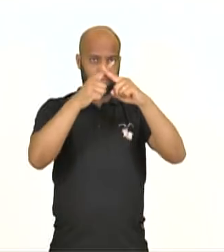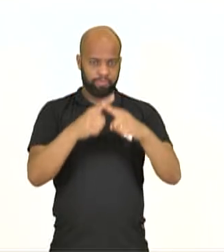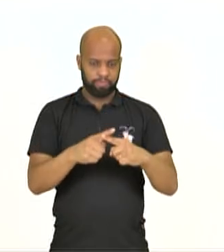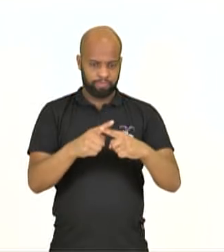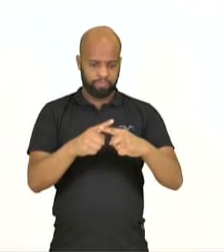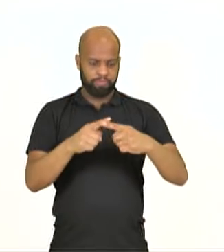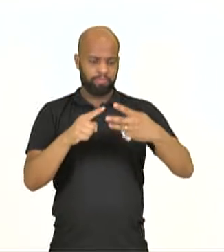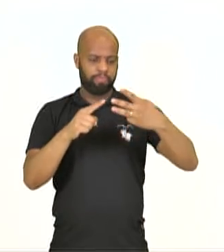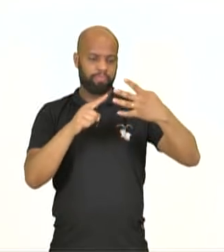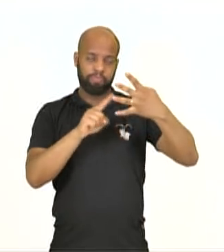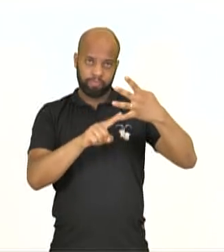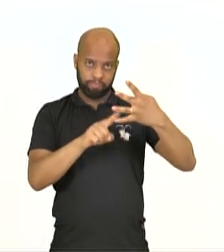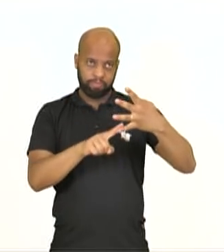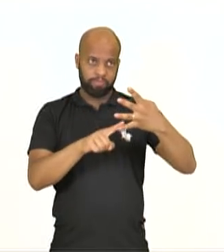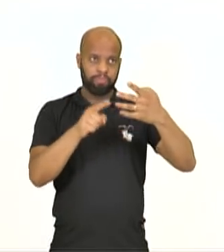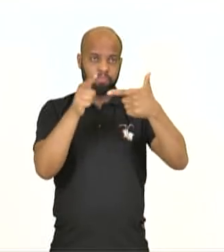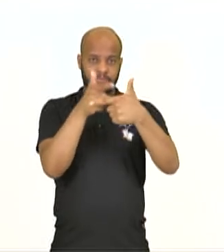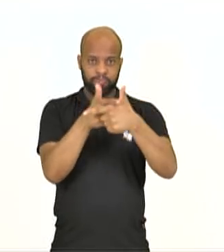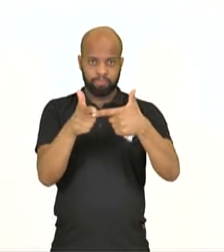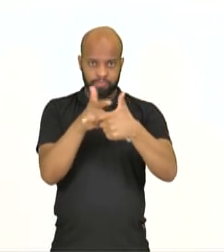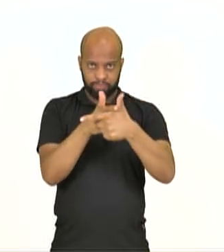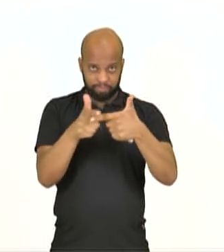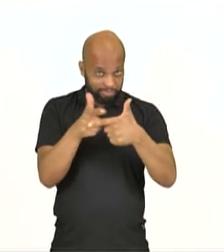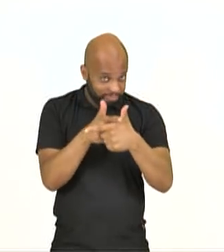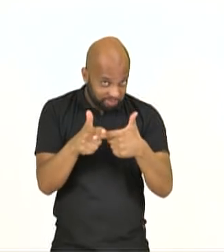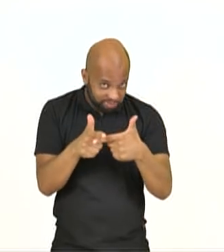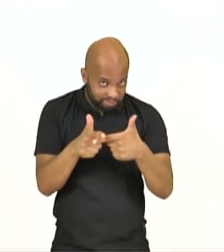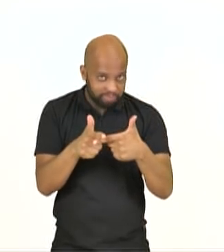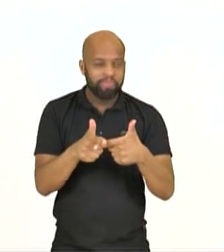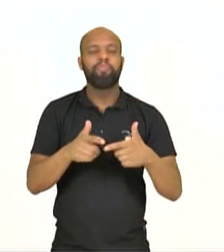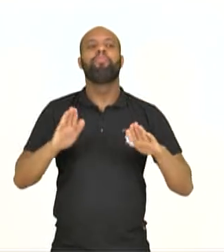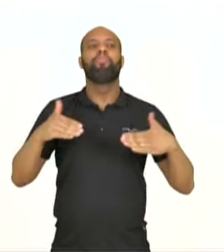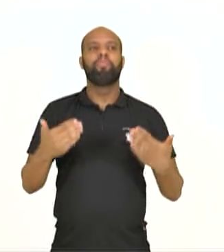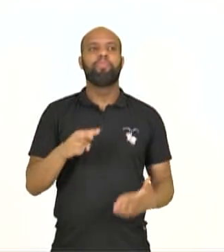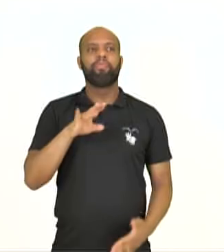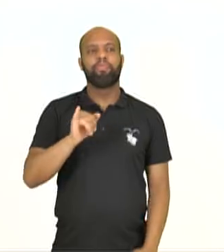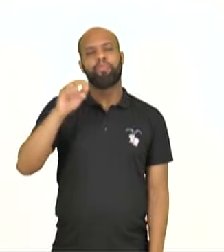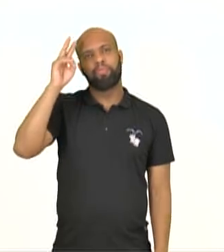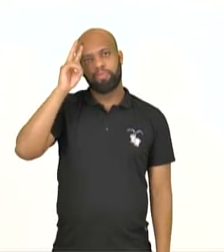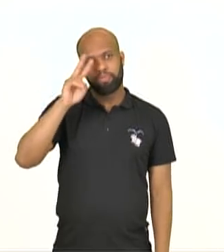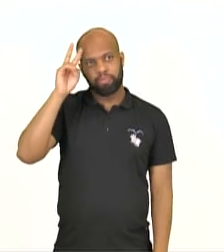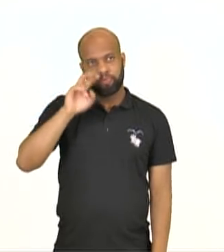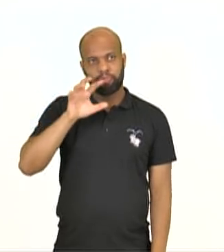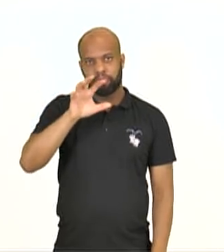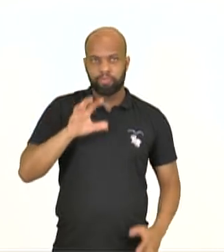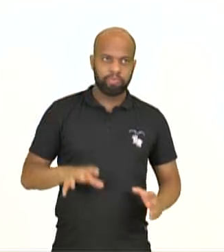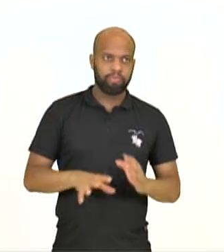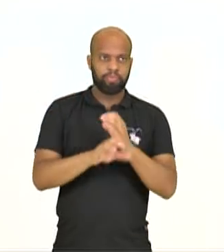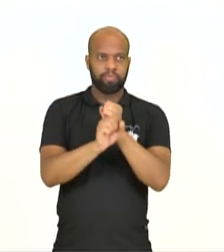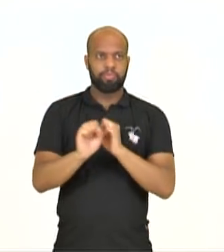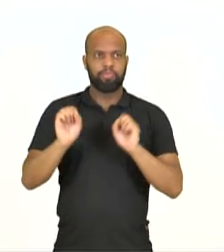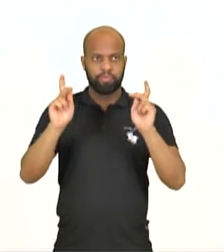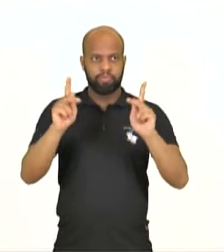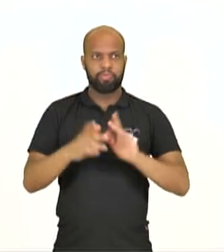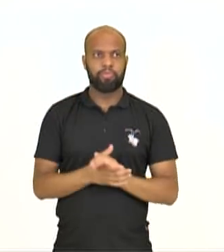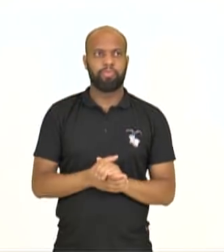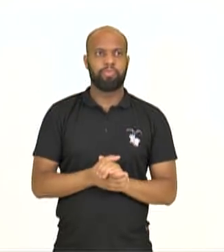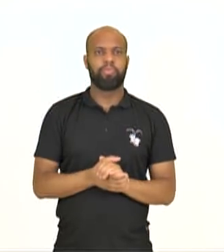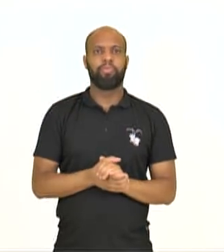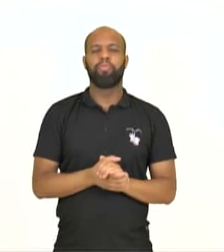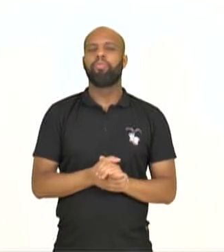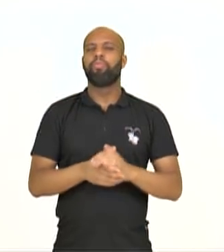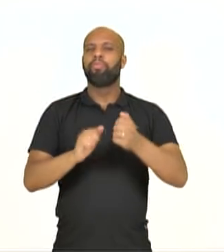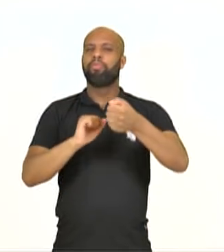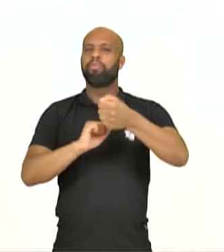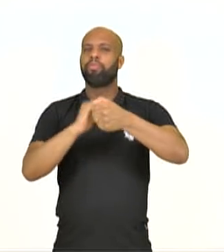dividir, pois é, já vai pegando, né? Então, nós vamos estar relembrando essas continhas, tá bom? E